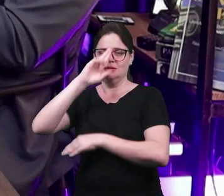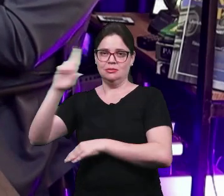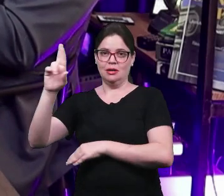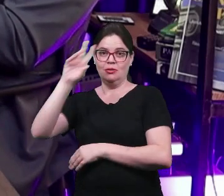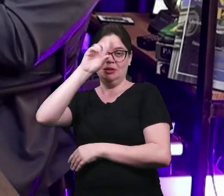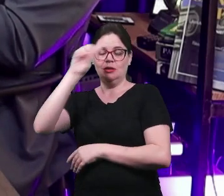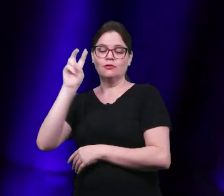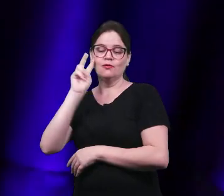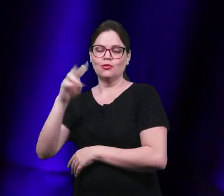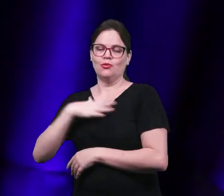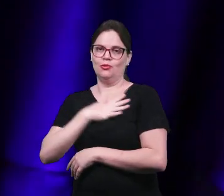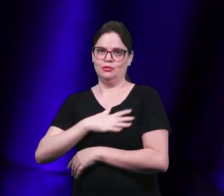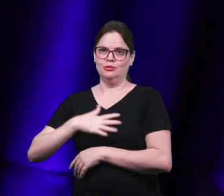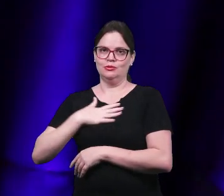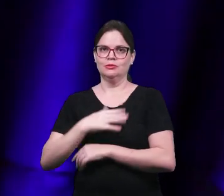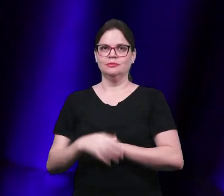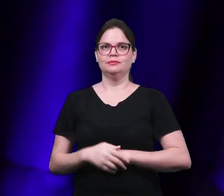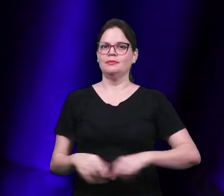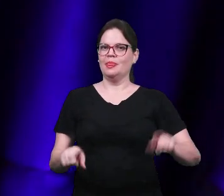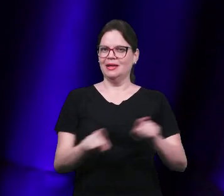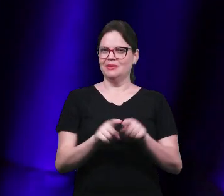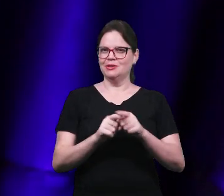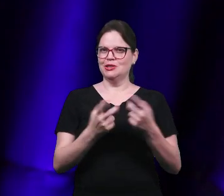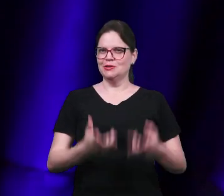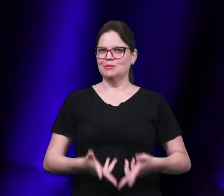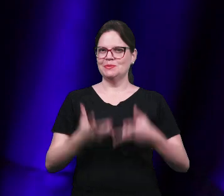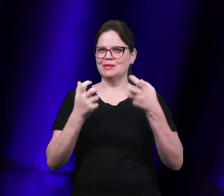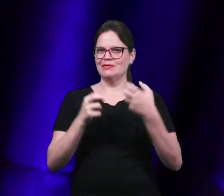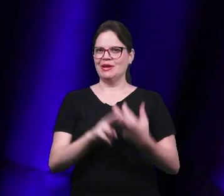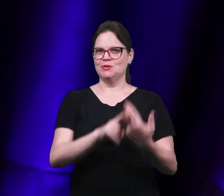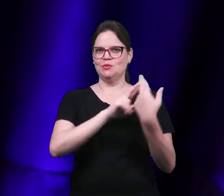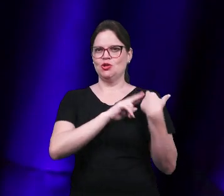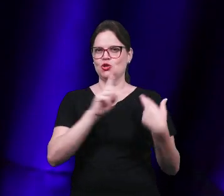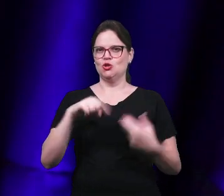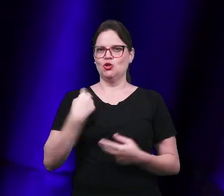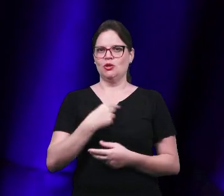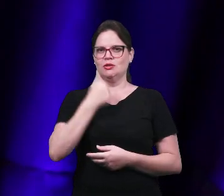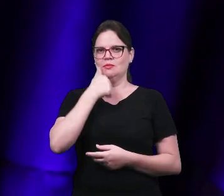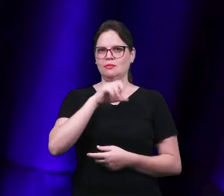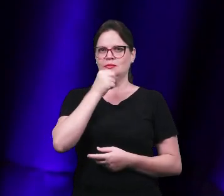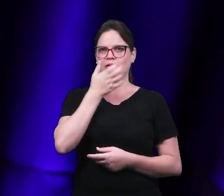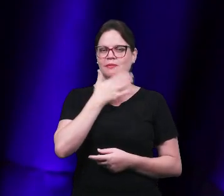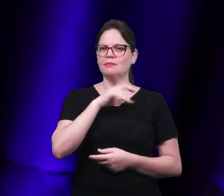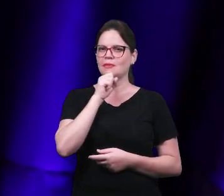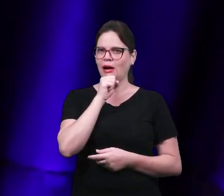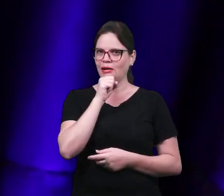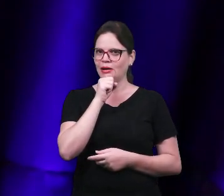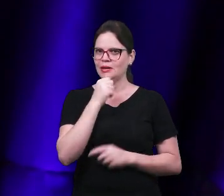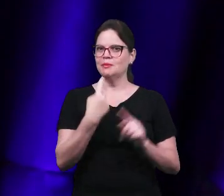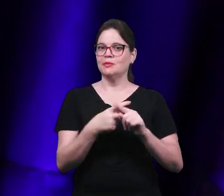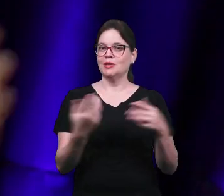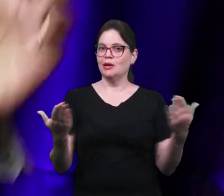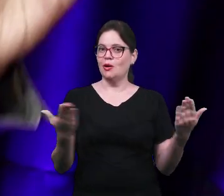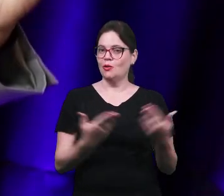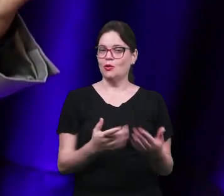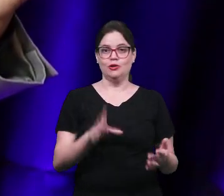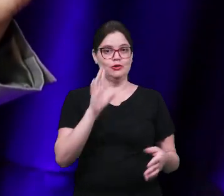a responsabilidade até mesmo dos pais. Hoje nós vivemos um mundo de uma